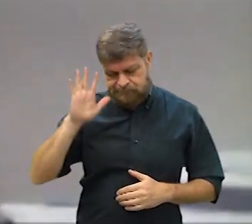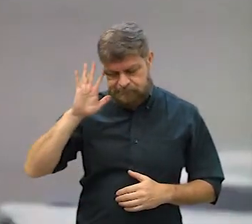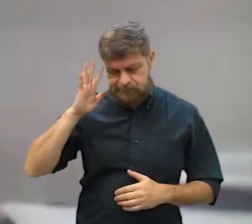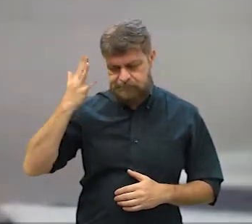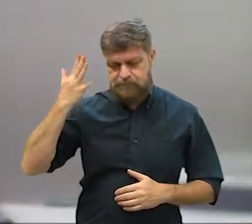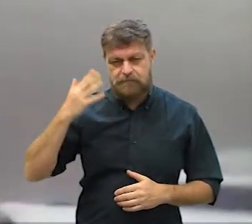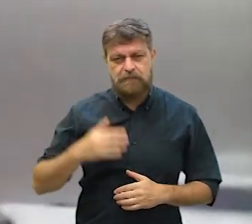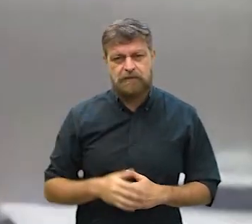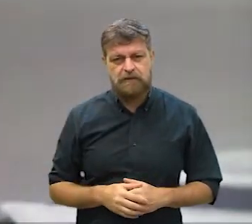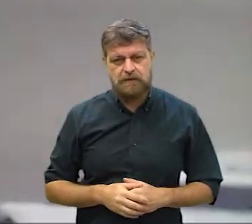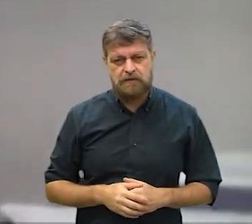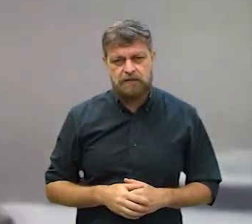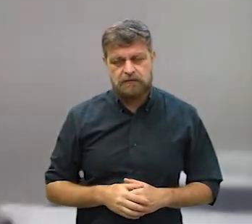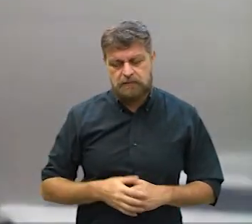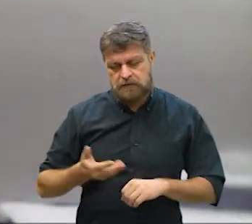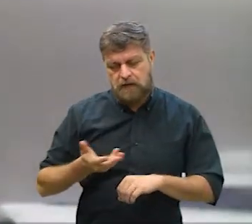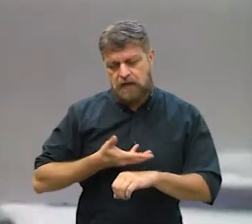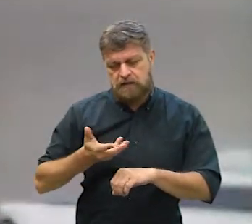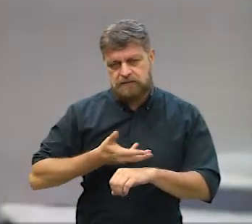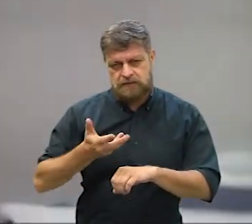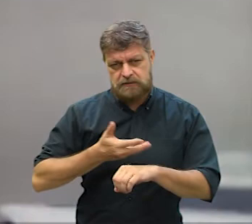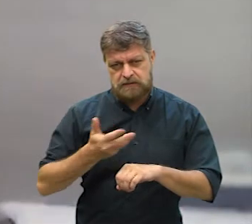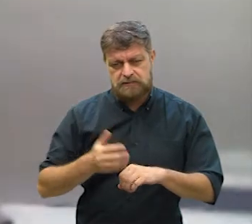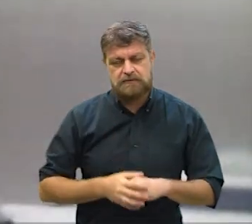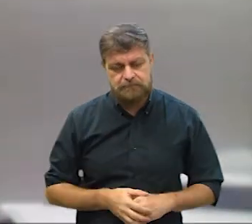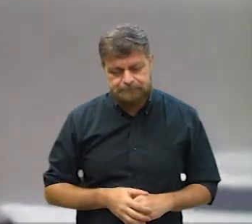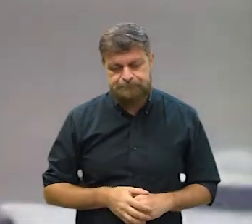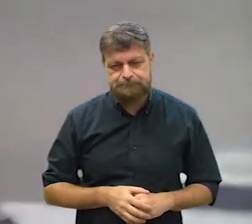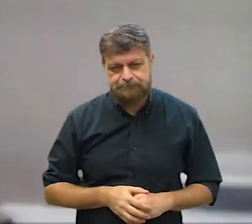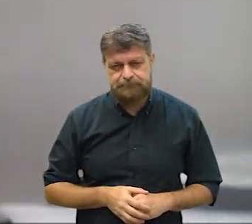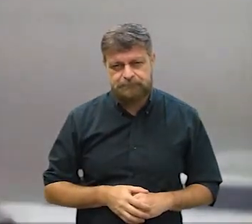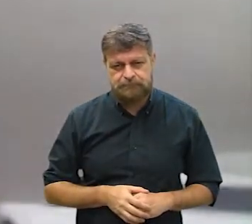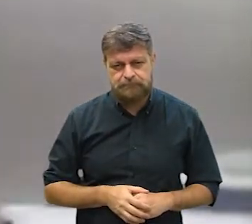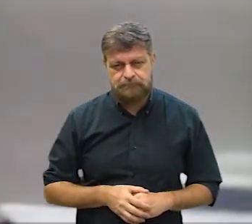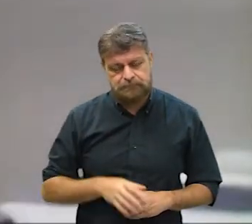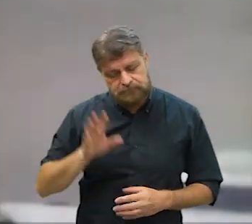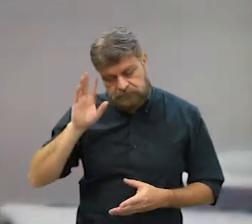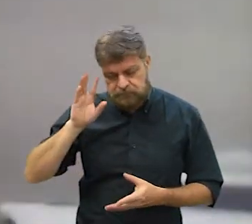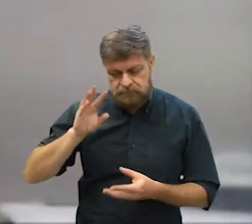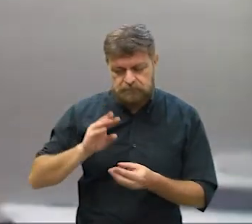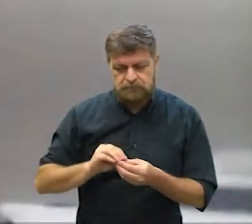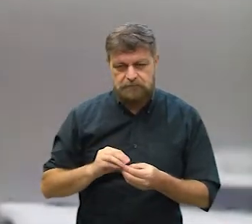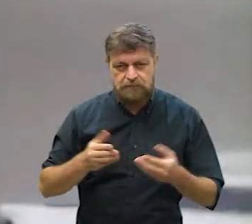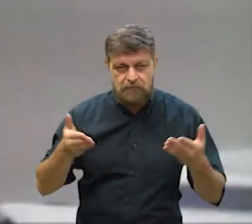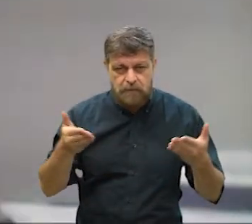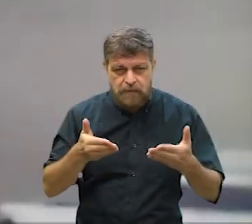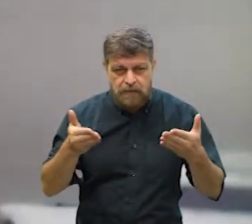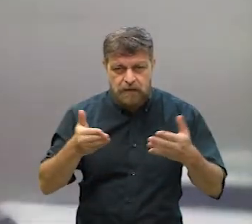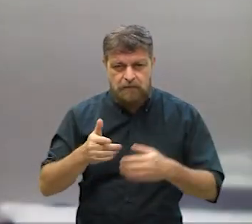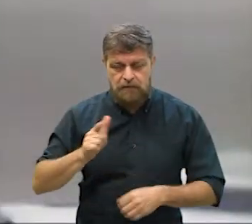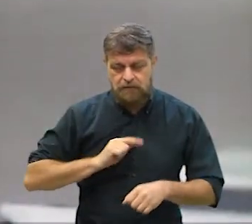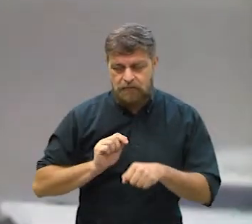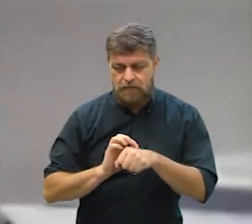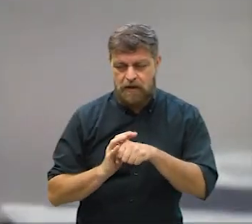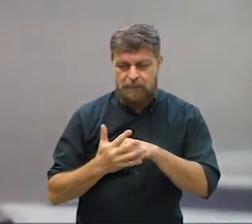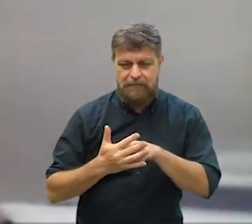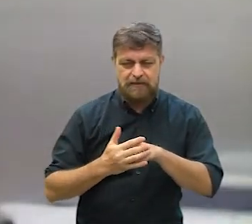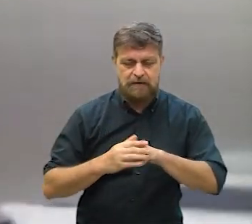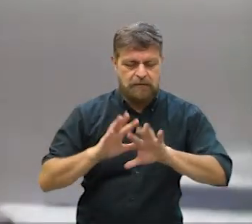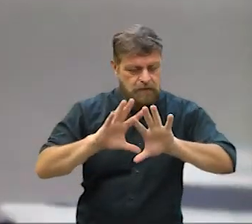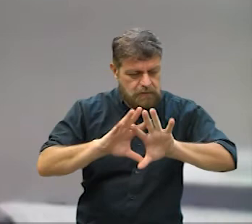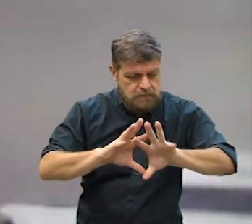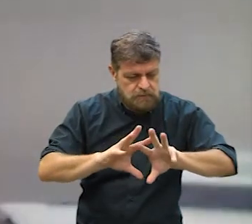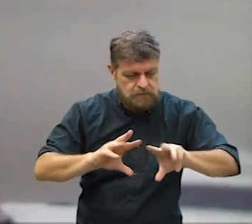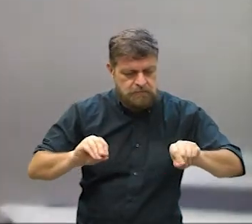decisivo aí, né, na aceleração desse processo, viu? Enfim, agora aí com a pandemia indo embora, se